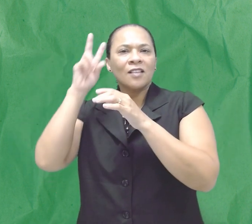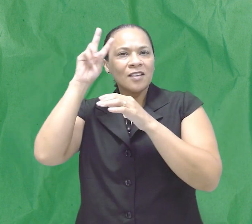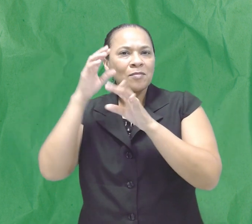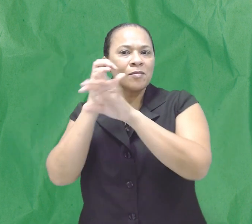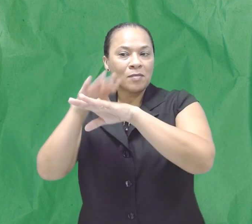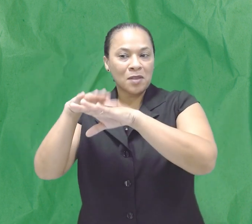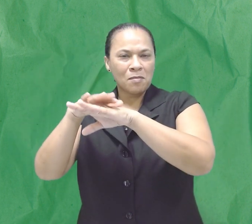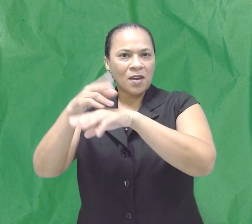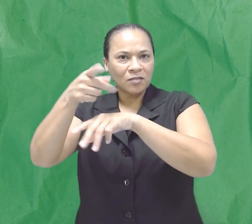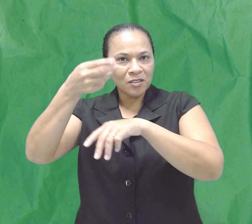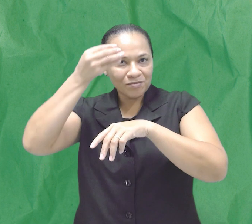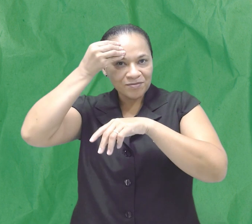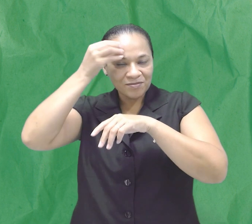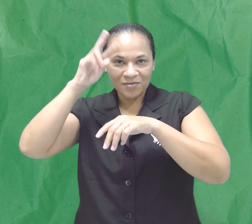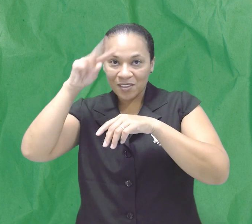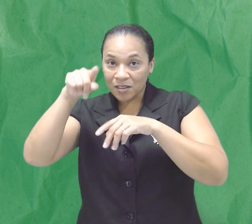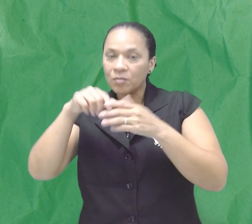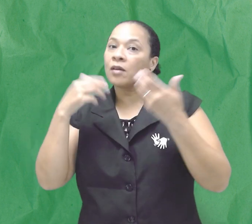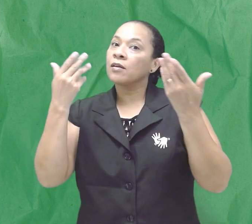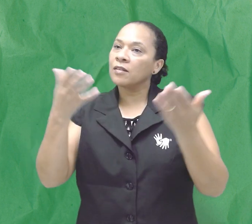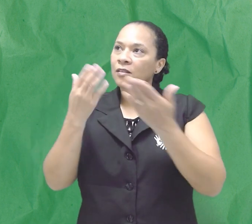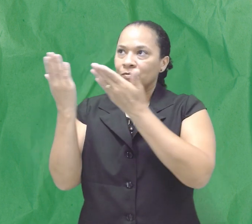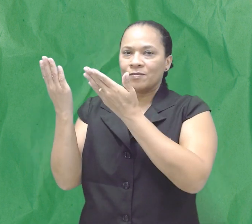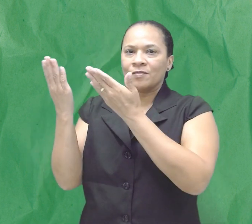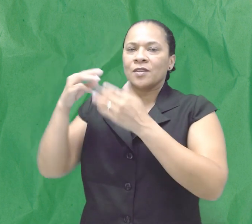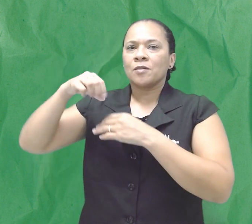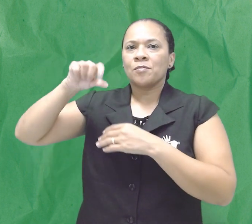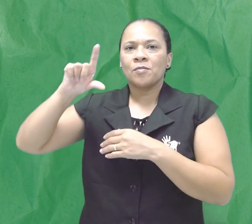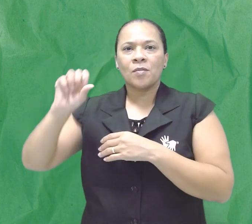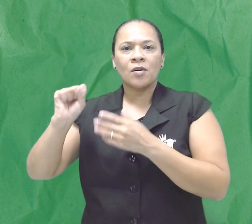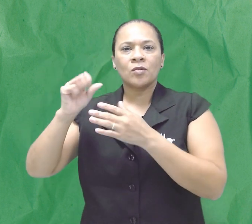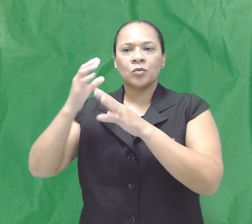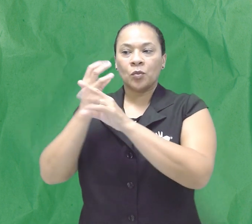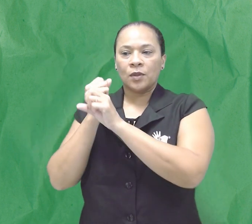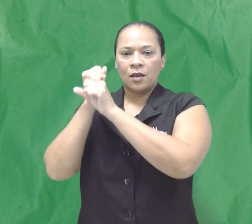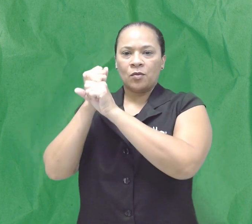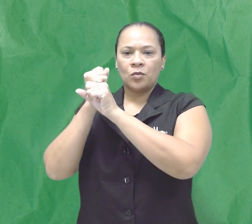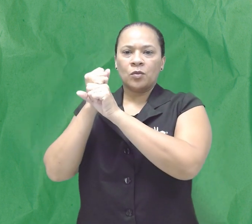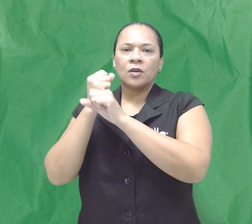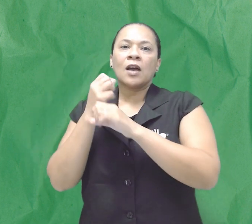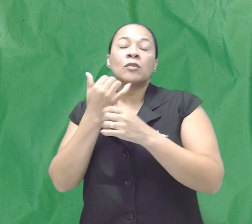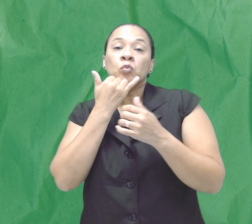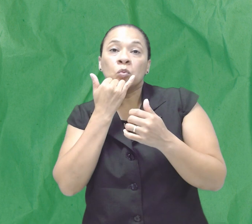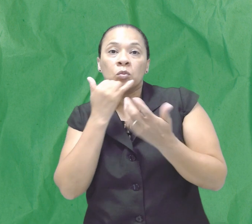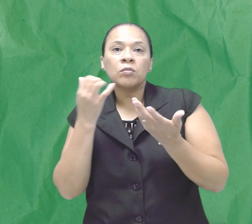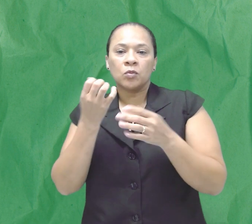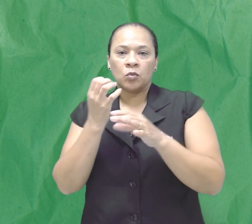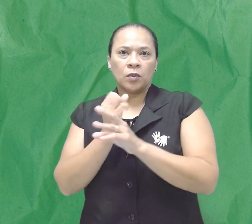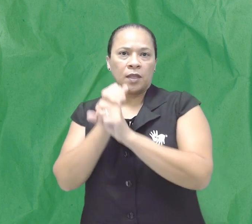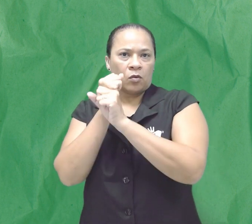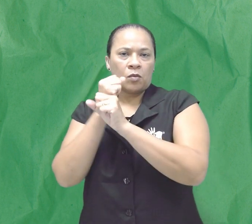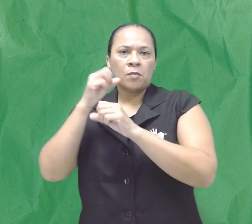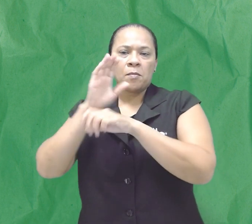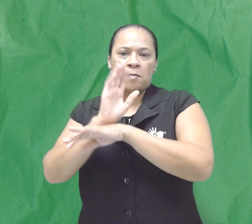gente tem aqui que o número de mols do ácido, ele é determinado pela concentração, desculpa, o número de mols da